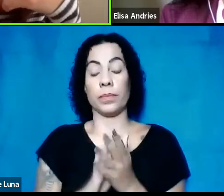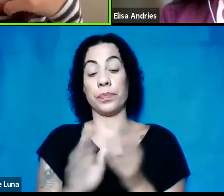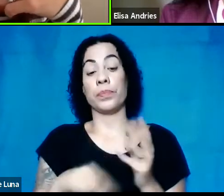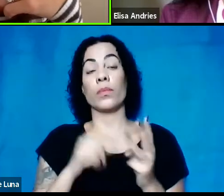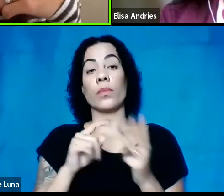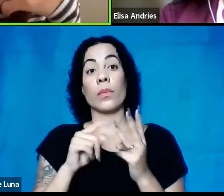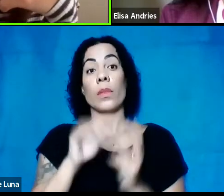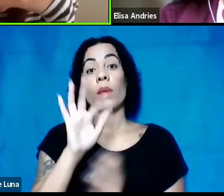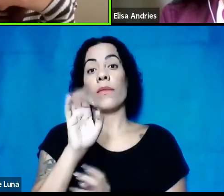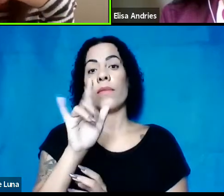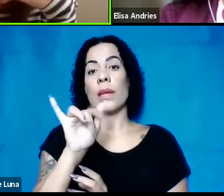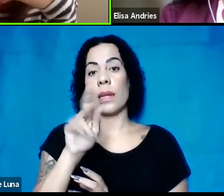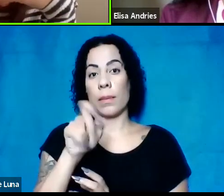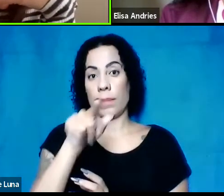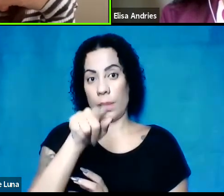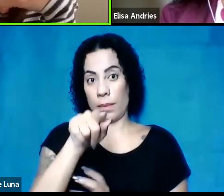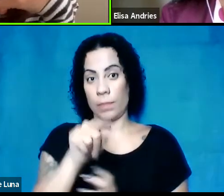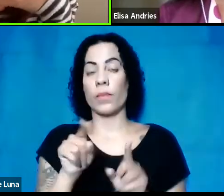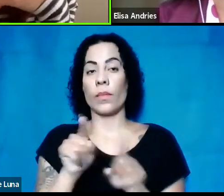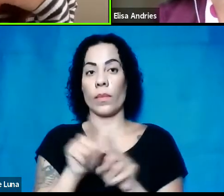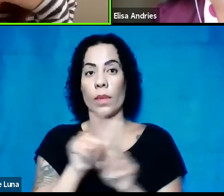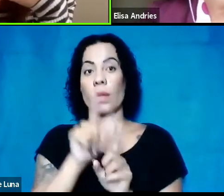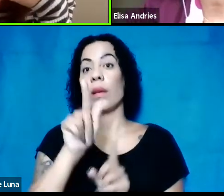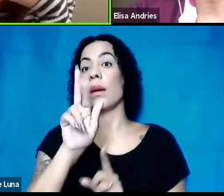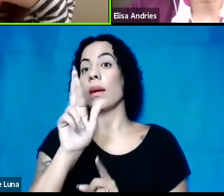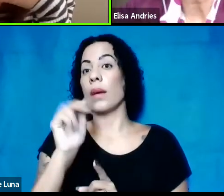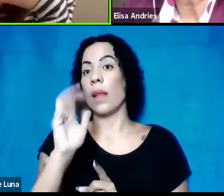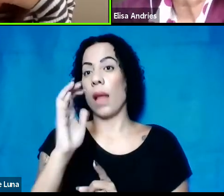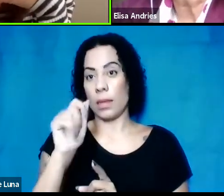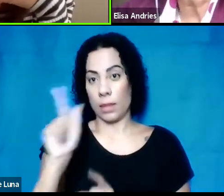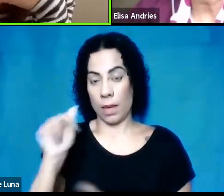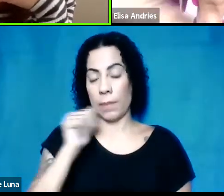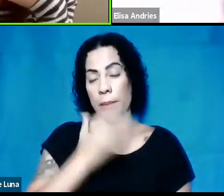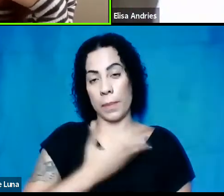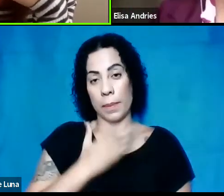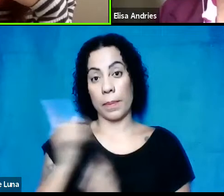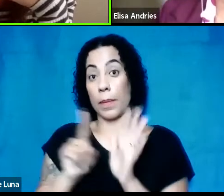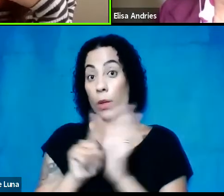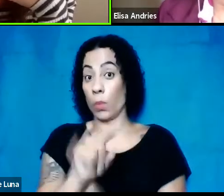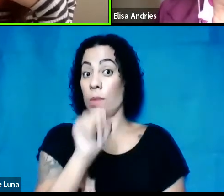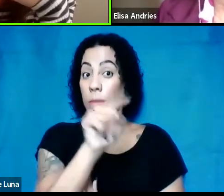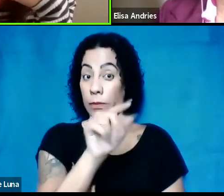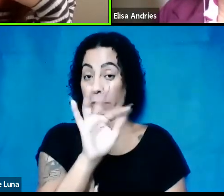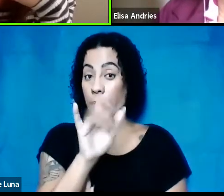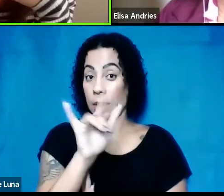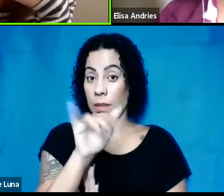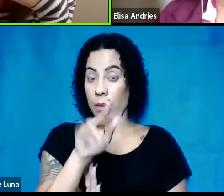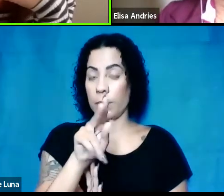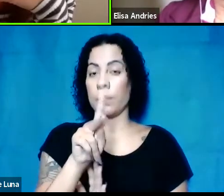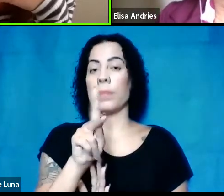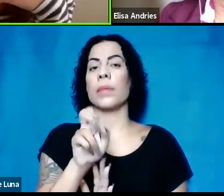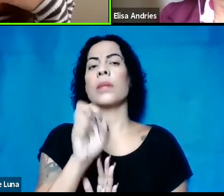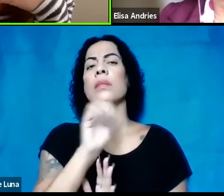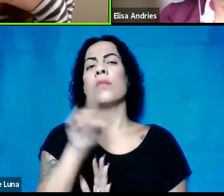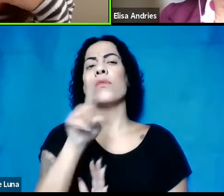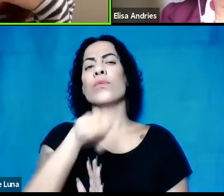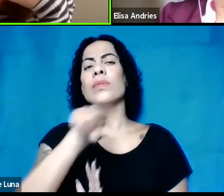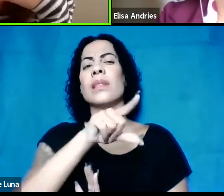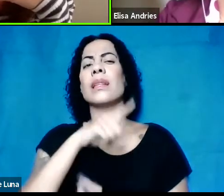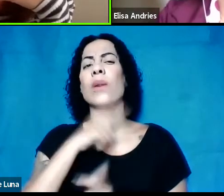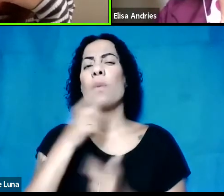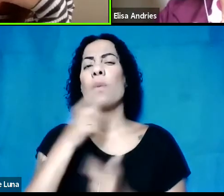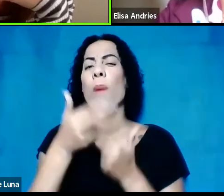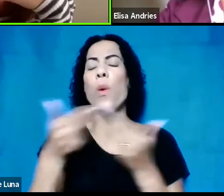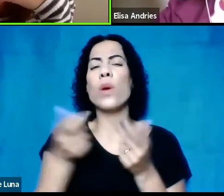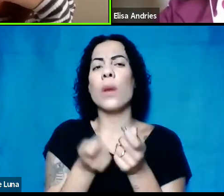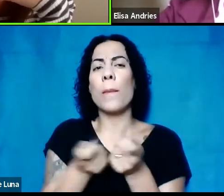Felipe, Graça também, nossa amiga Graça, ela pergunta para você sobre se vocês têm algum tipo de monitoramento